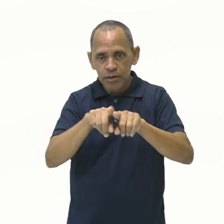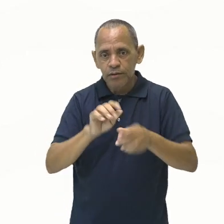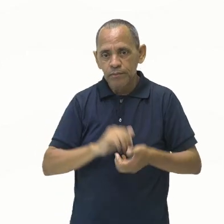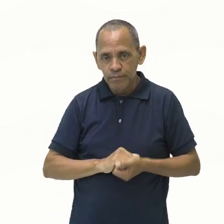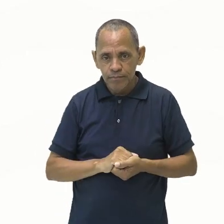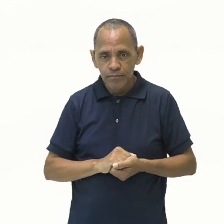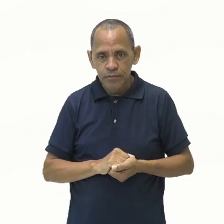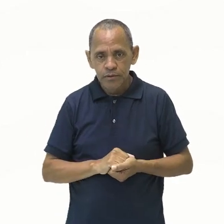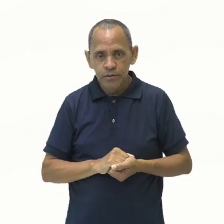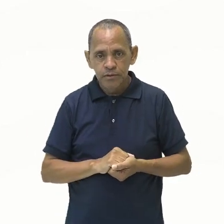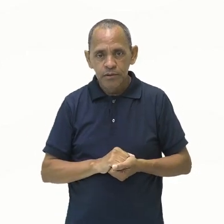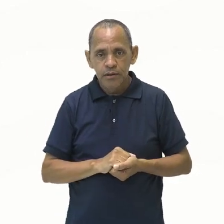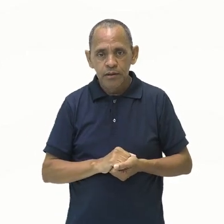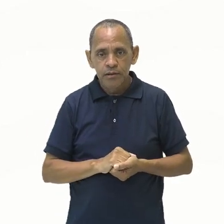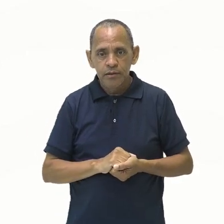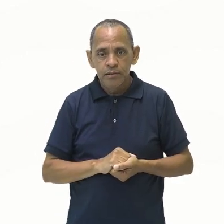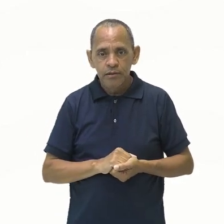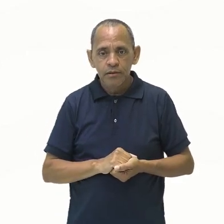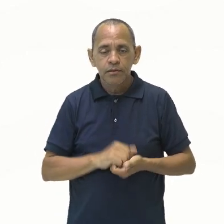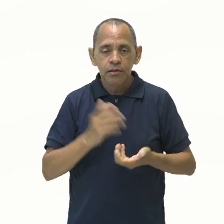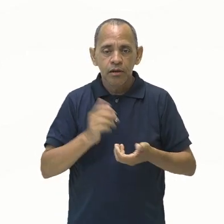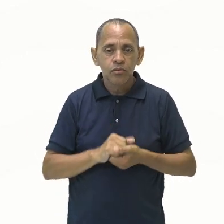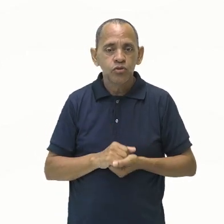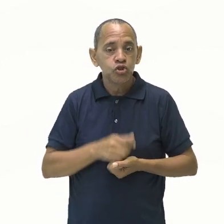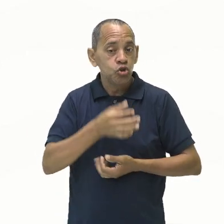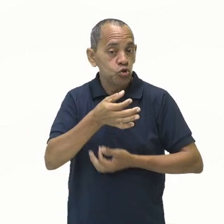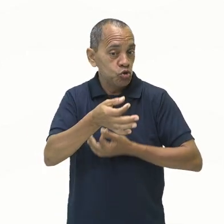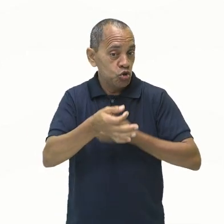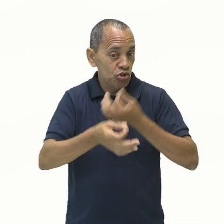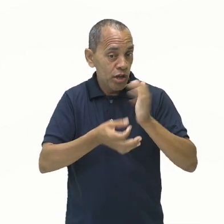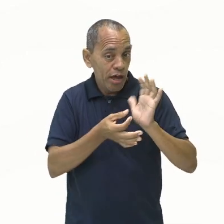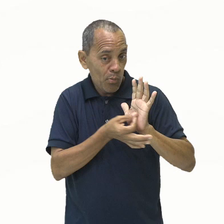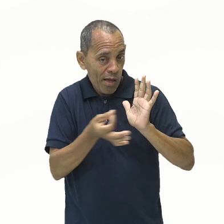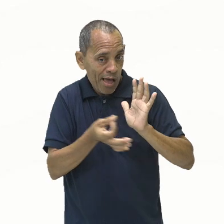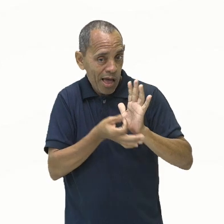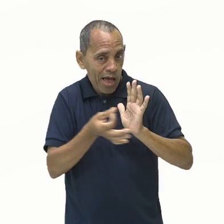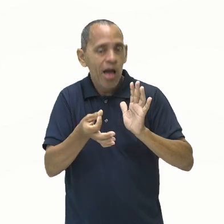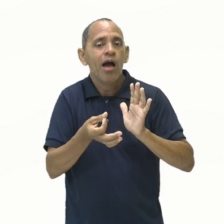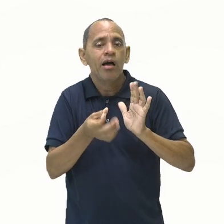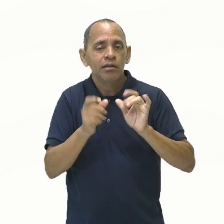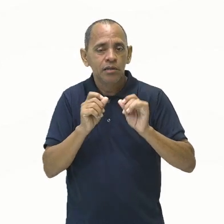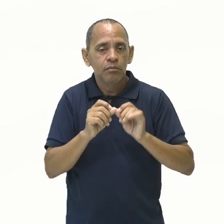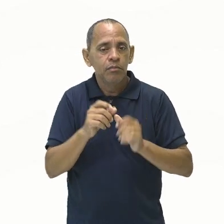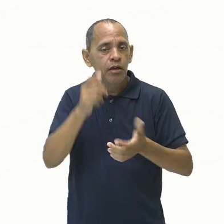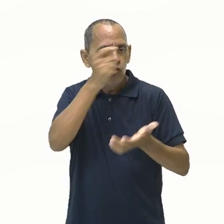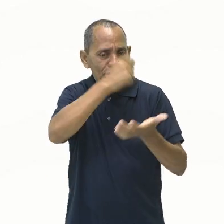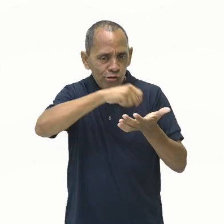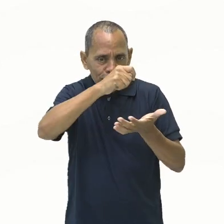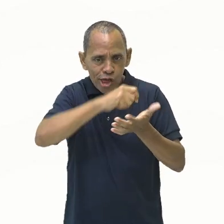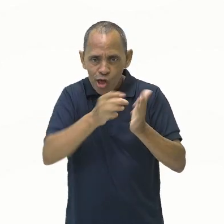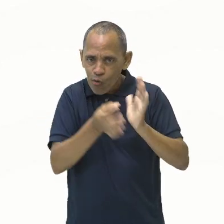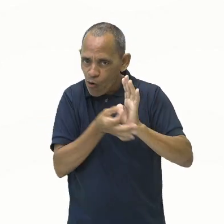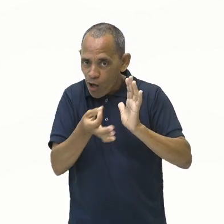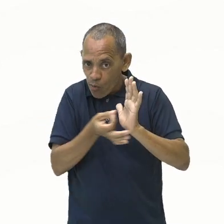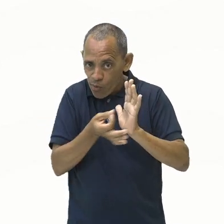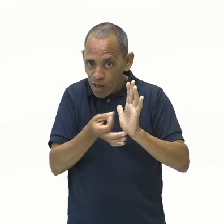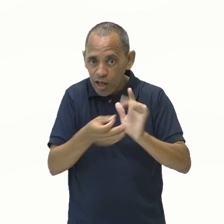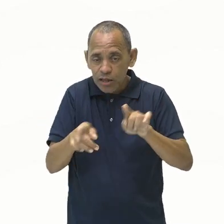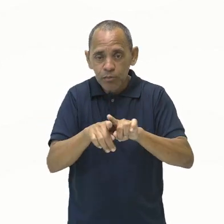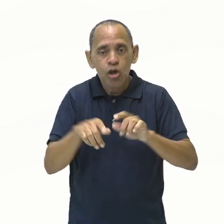de convencer. Mas quando eu disserto de forma argumentativa, eu